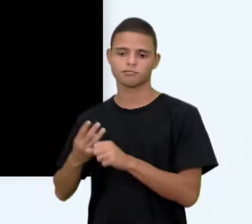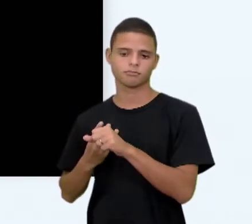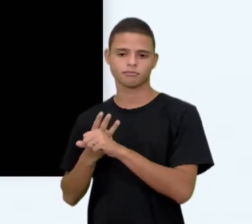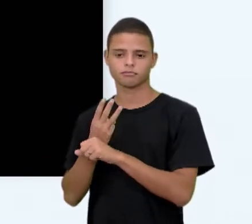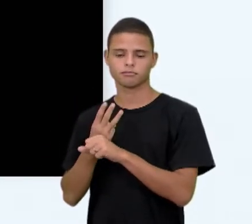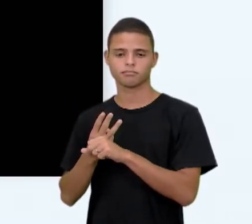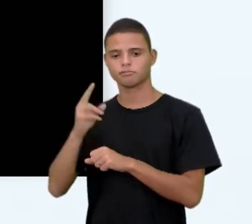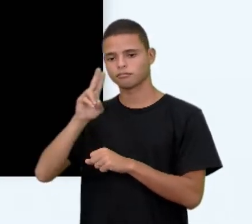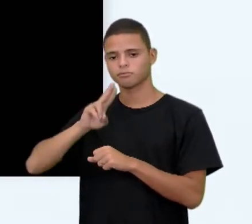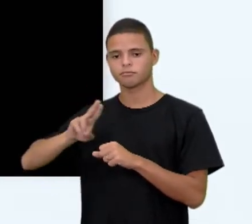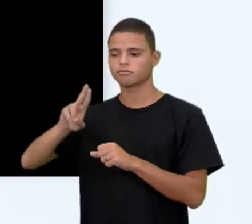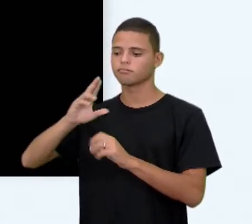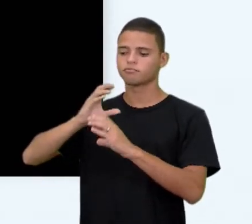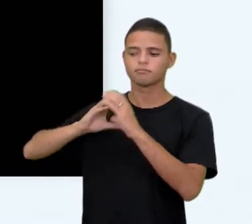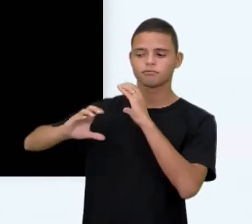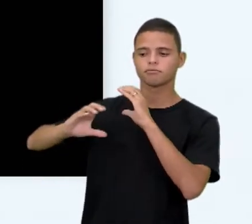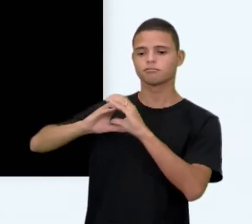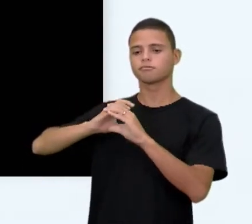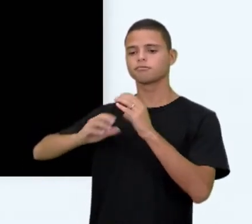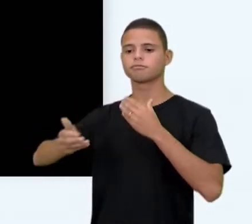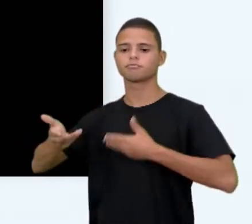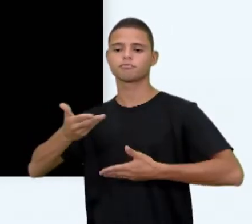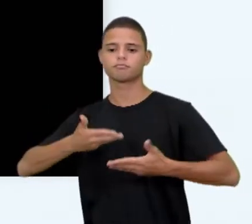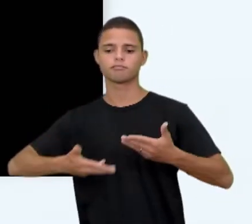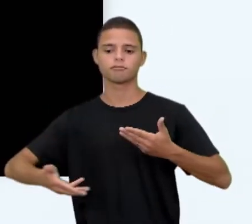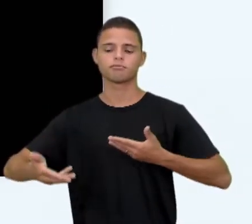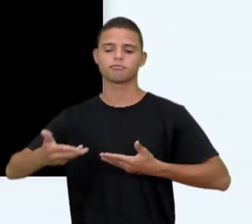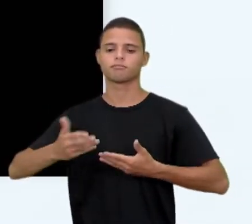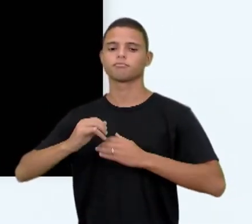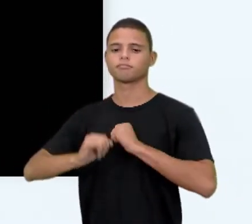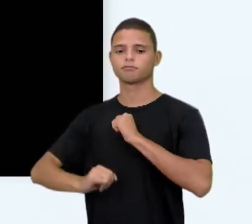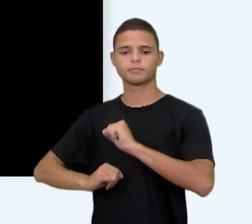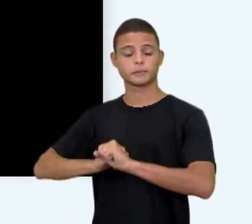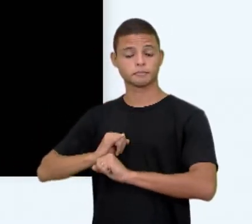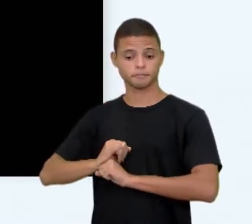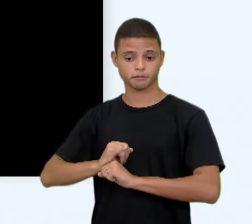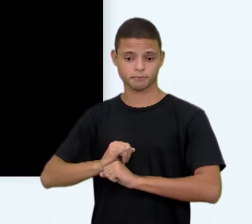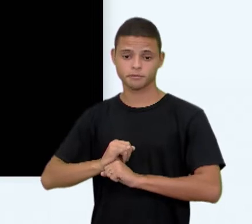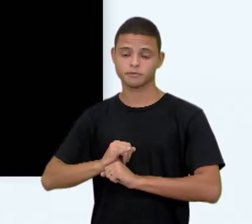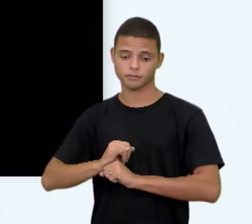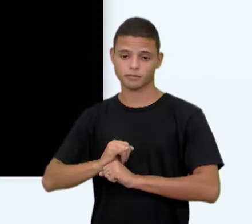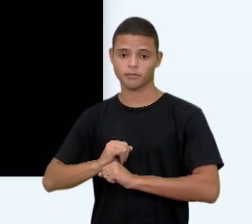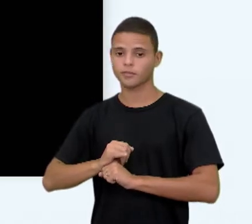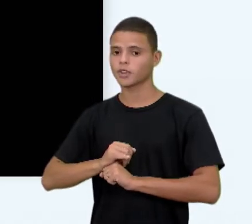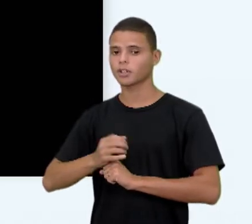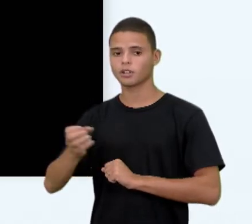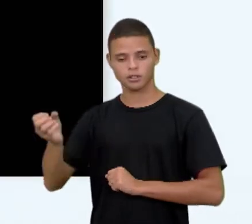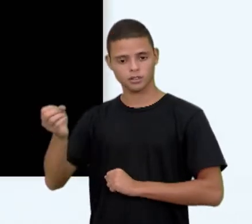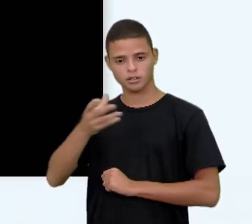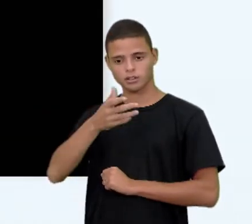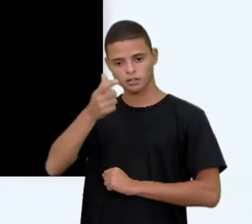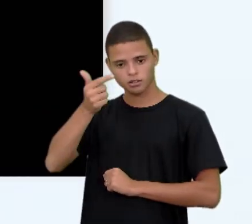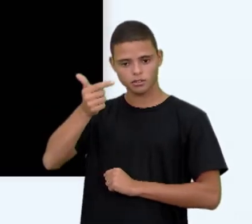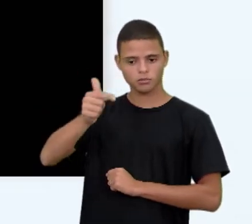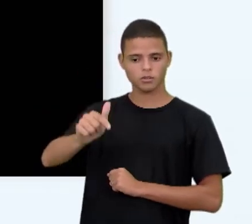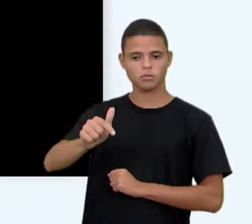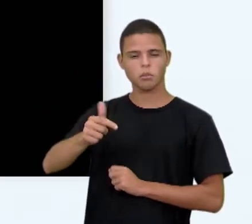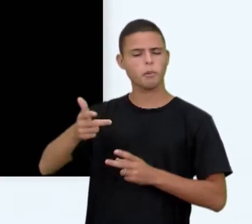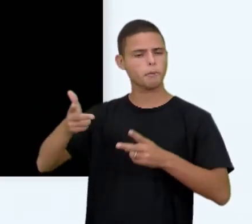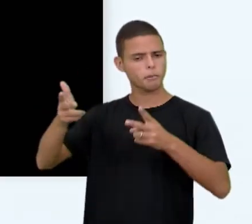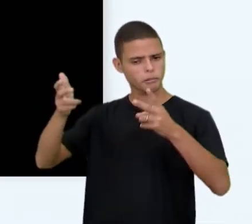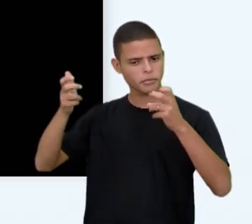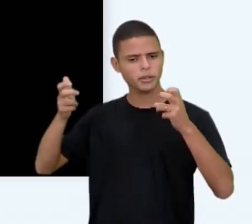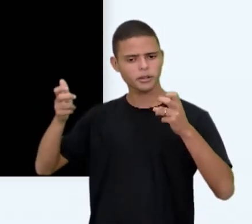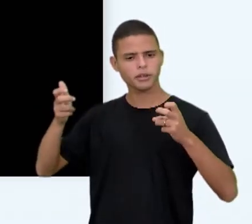que utilizamos ao navegar pela internet. Ao realizar uma nova leitura, além de perceber